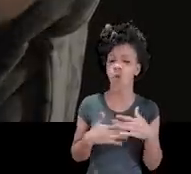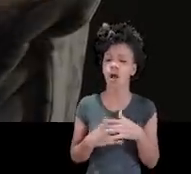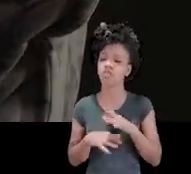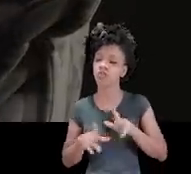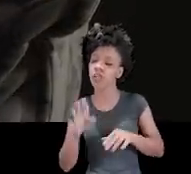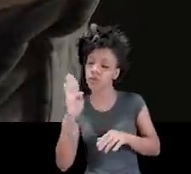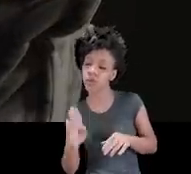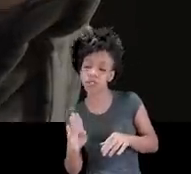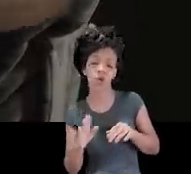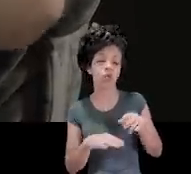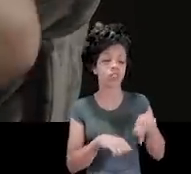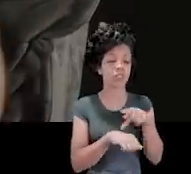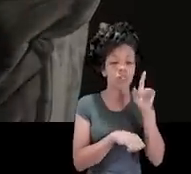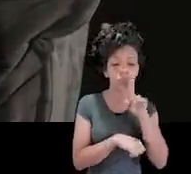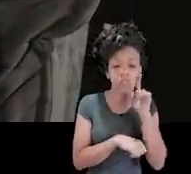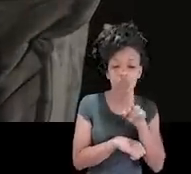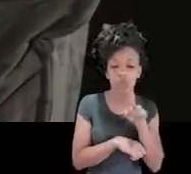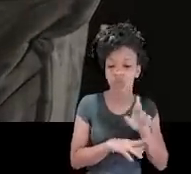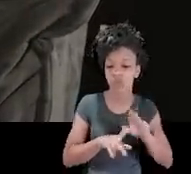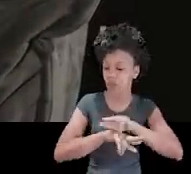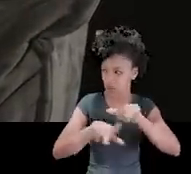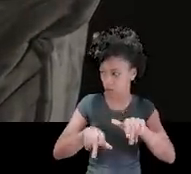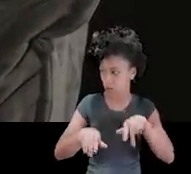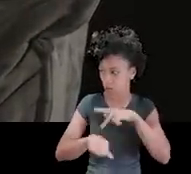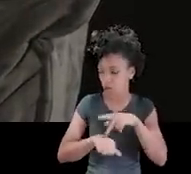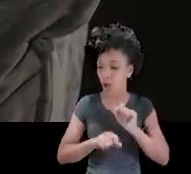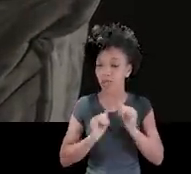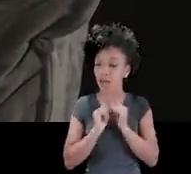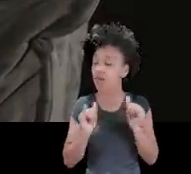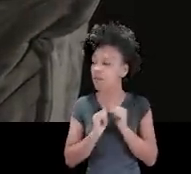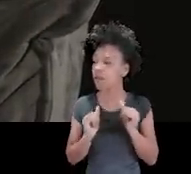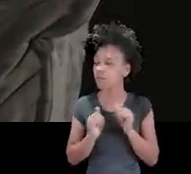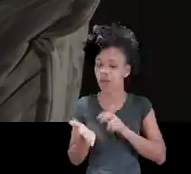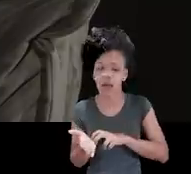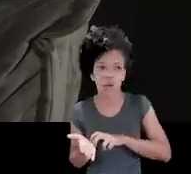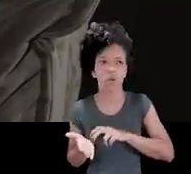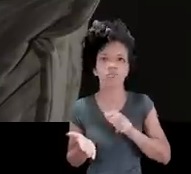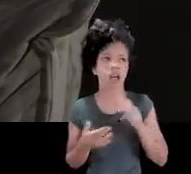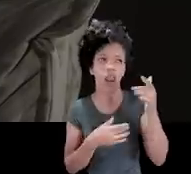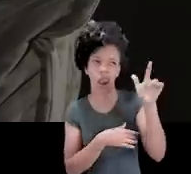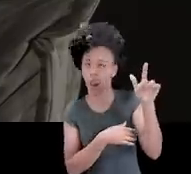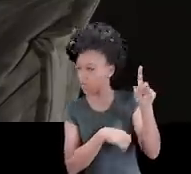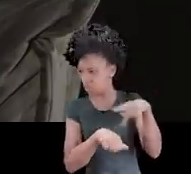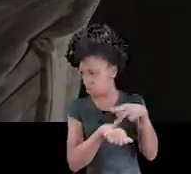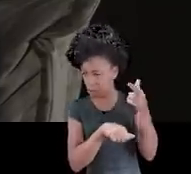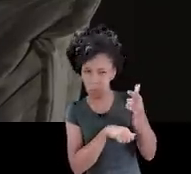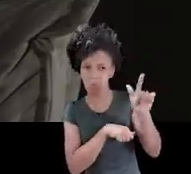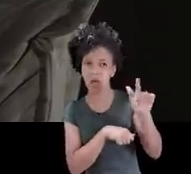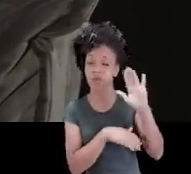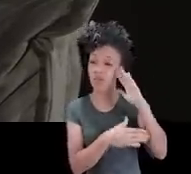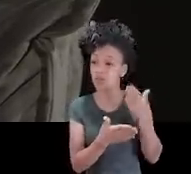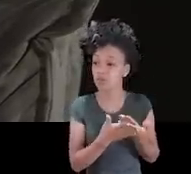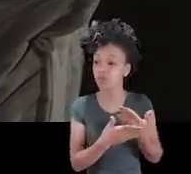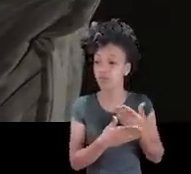Brasil para os Estados Unidos e em outros lugares é... Eu acho que é coisa da energia do cara acordar lá no país deles, lá, e eles acreditam